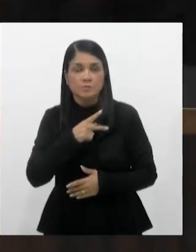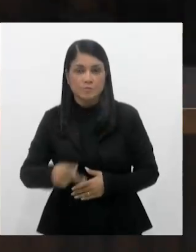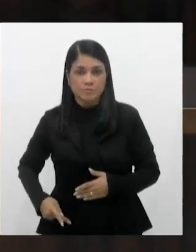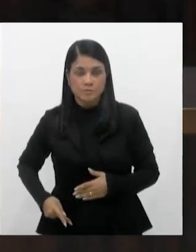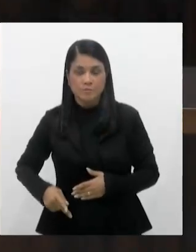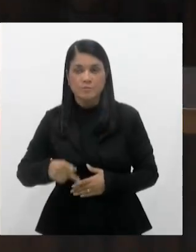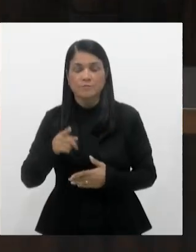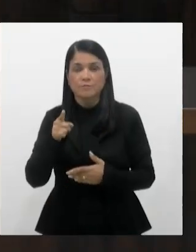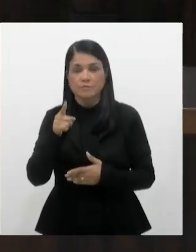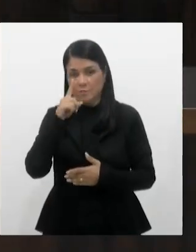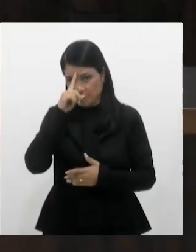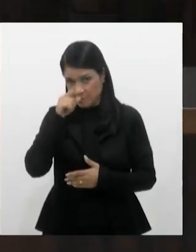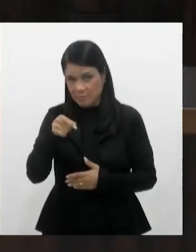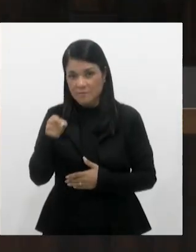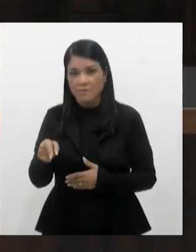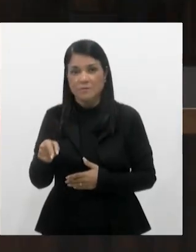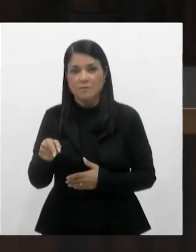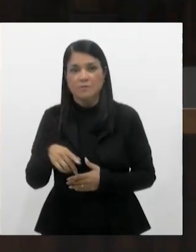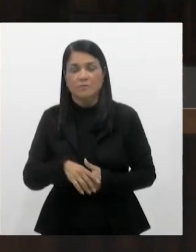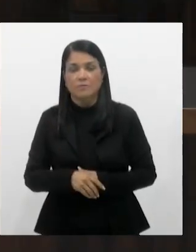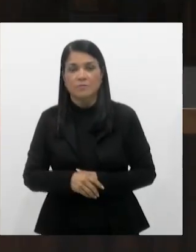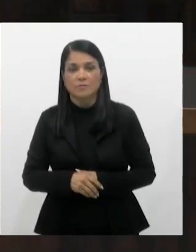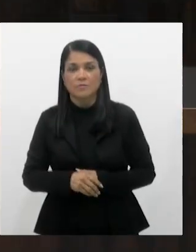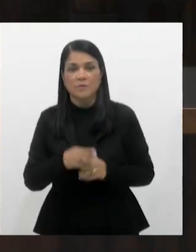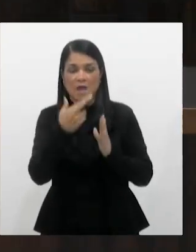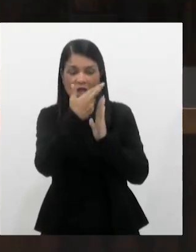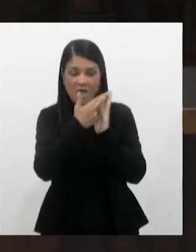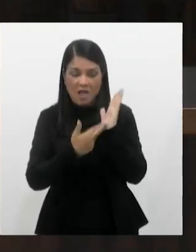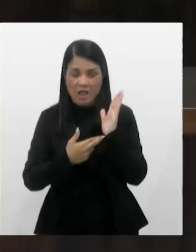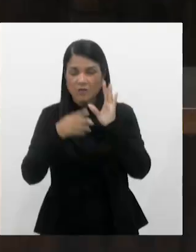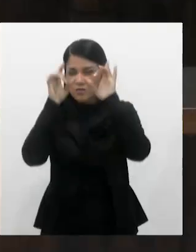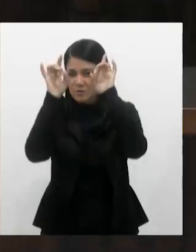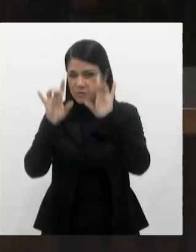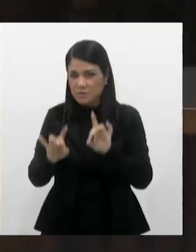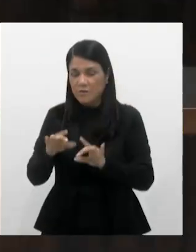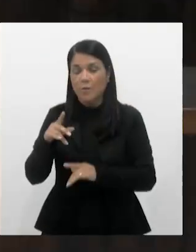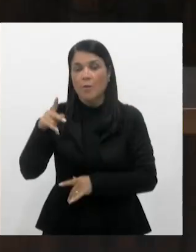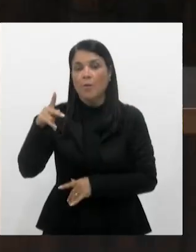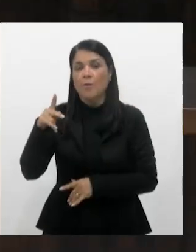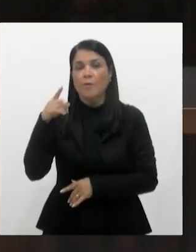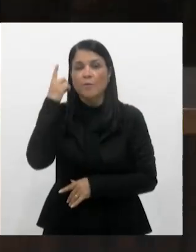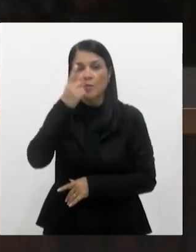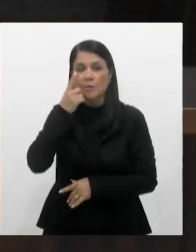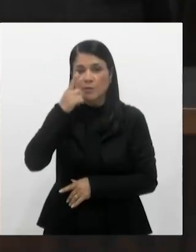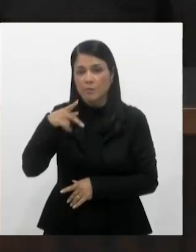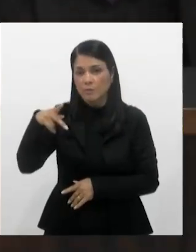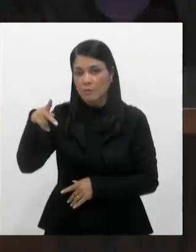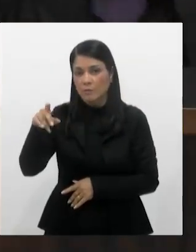vai designar aí relator especial Felipe Pobel, por gentileza.